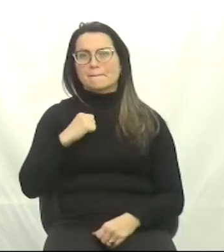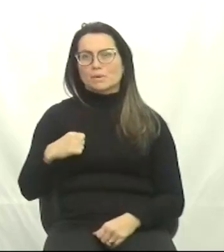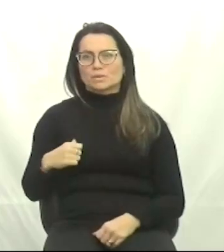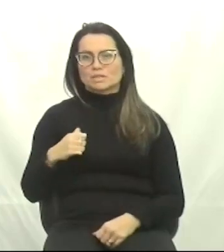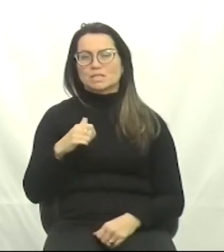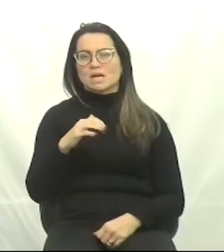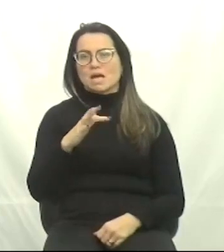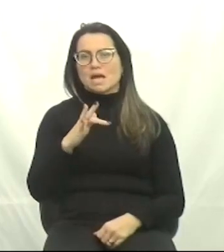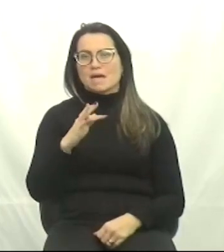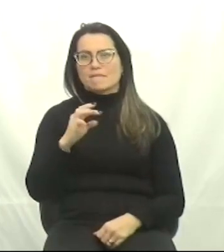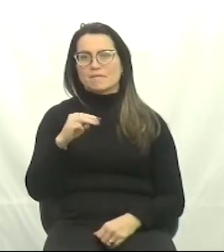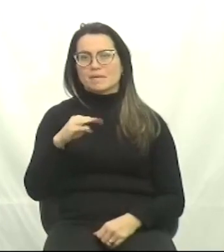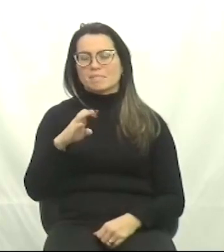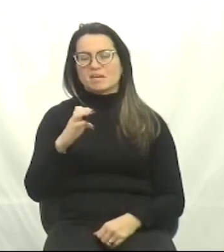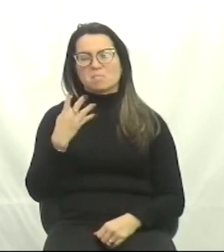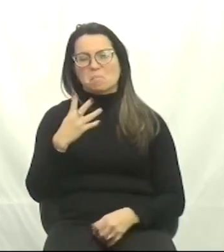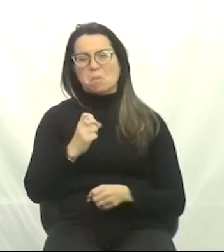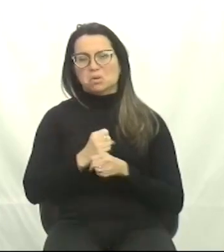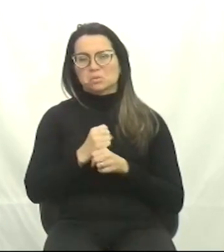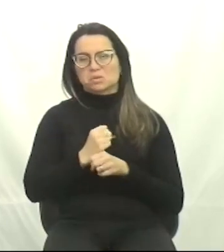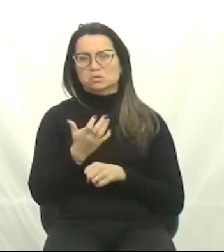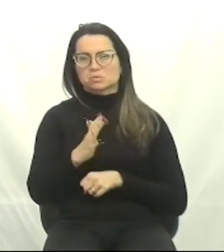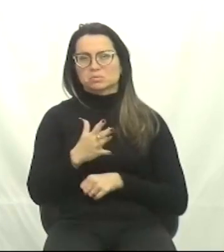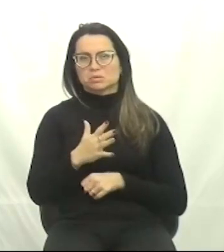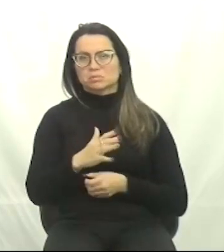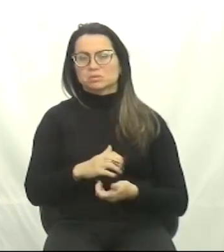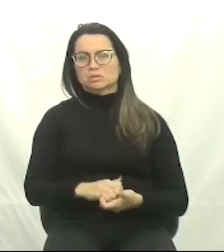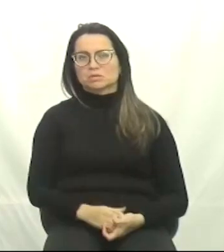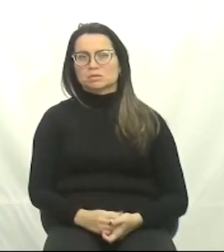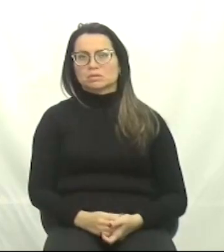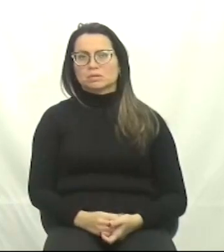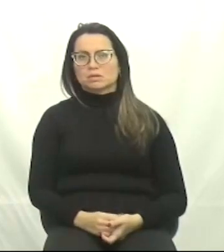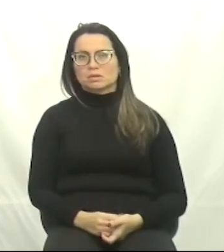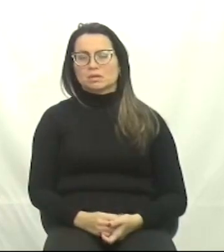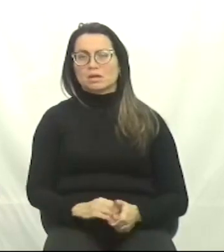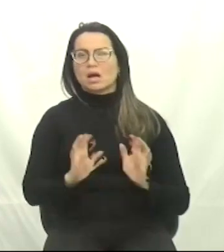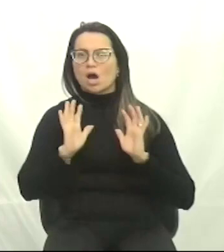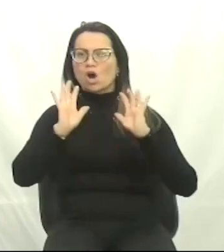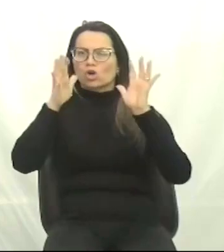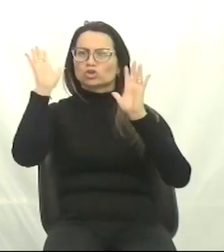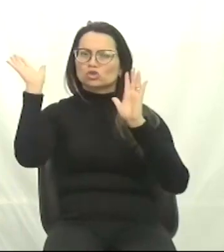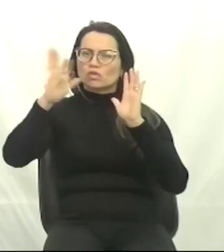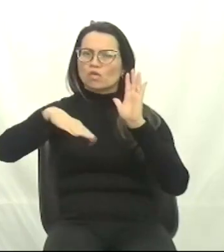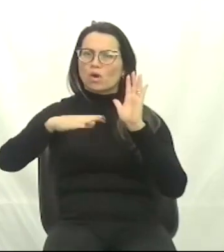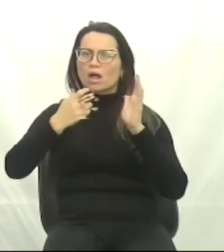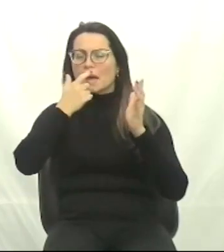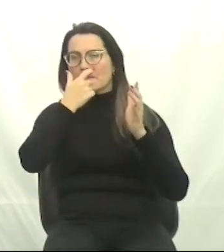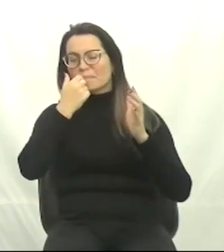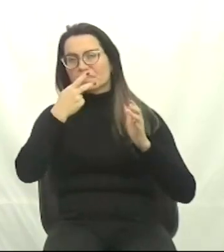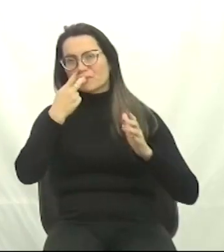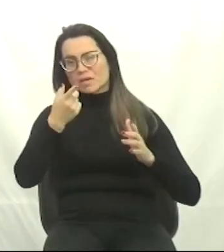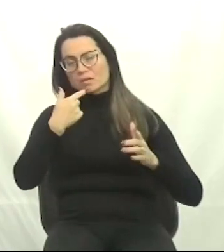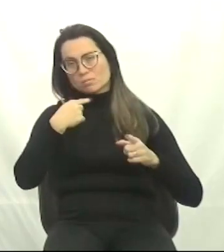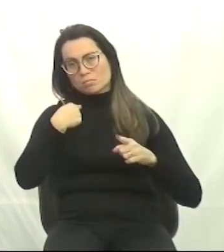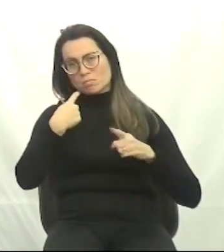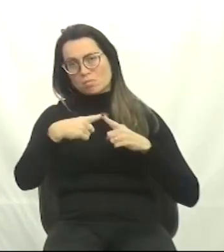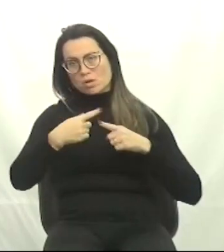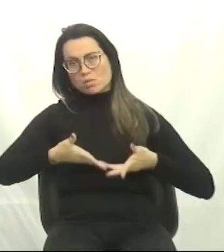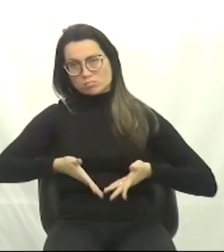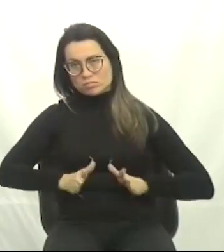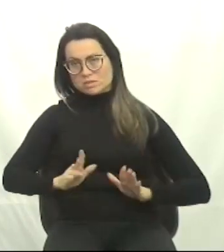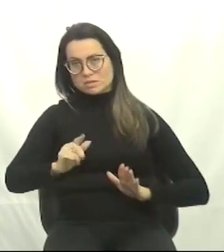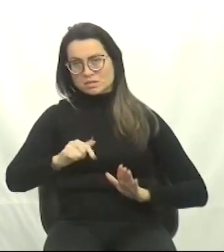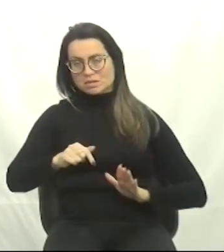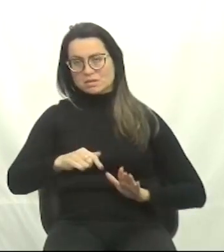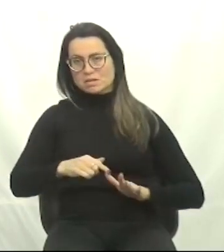por 3 ou 4 anos, mais ou menos, atleta de vôlei. E falo isso porque eu sou daqui. E por